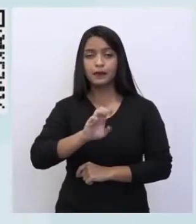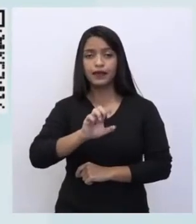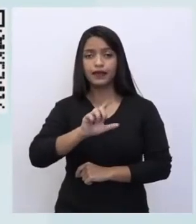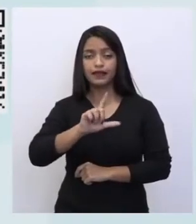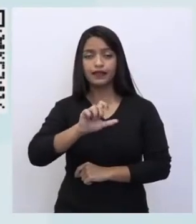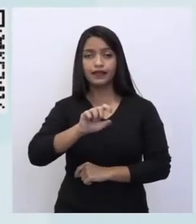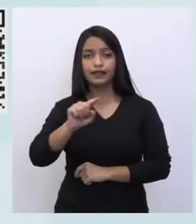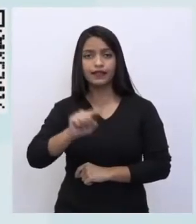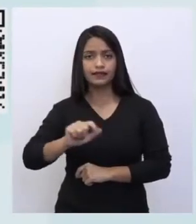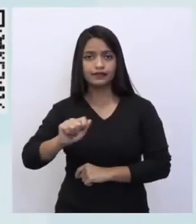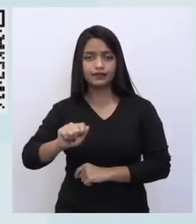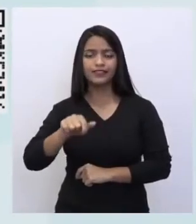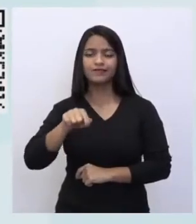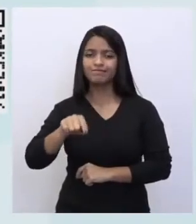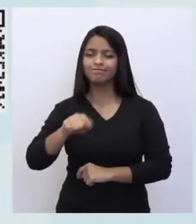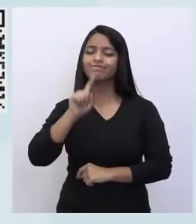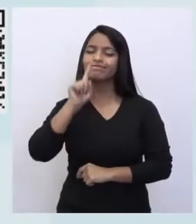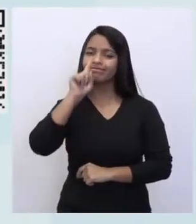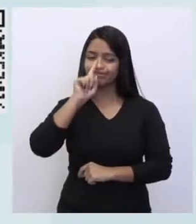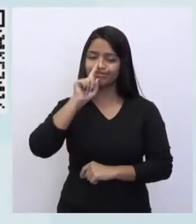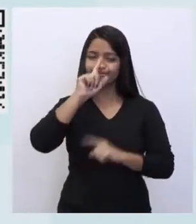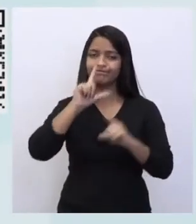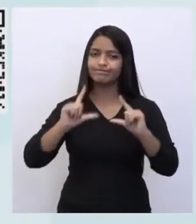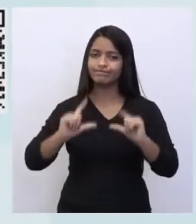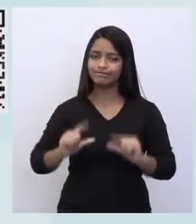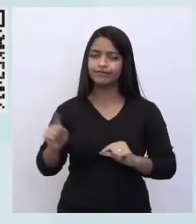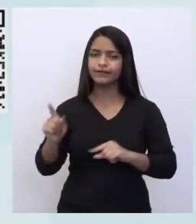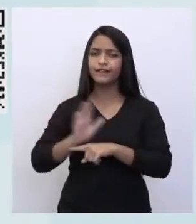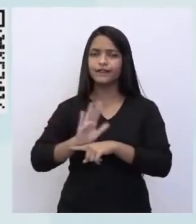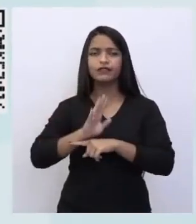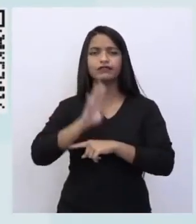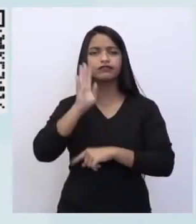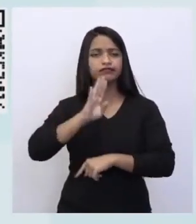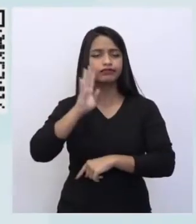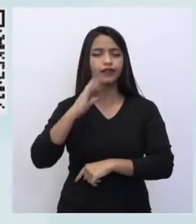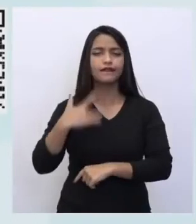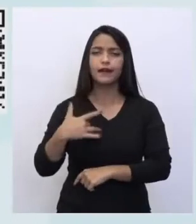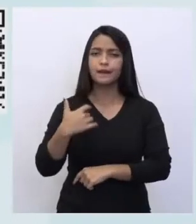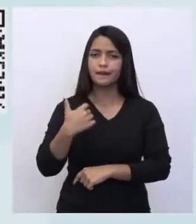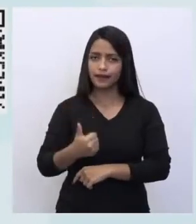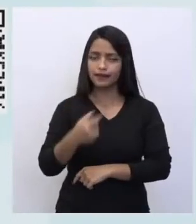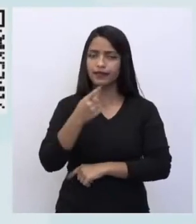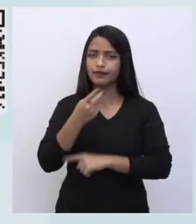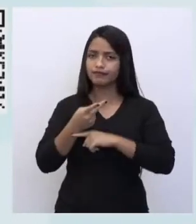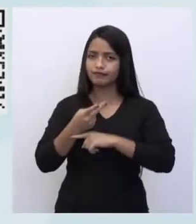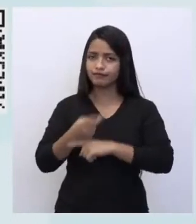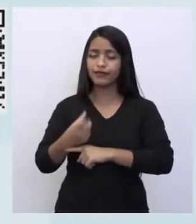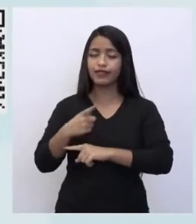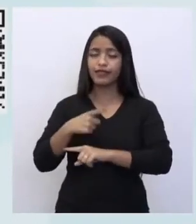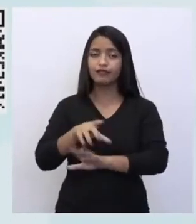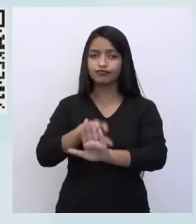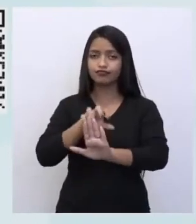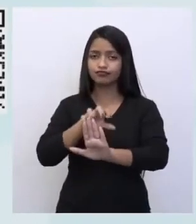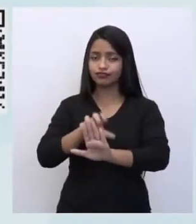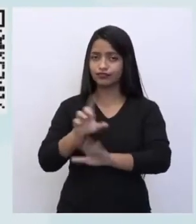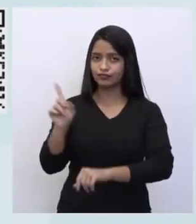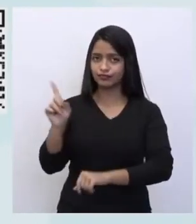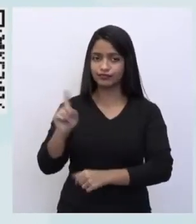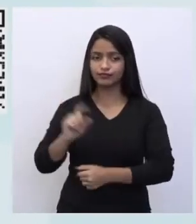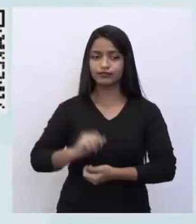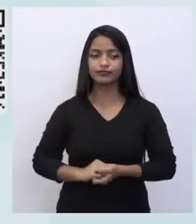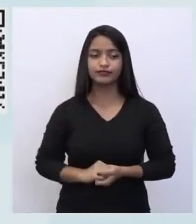um vídeo bem bacana, então vale a pena conferir, tem aí o endereço e o QR Code. E